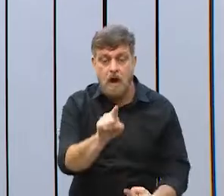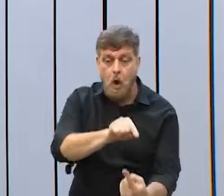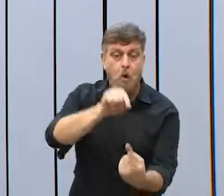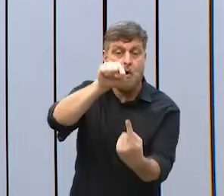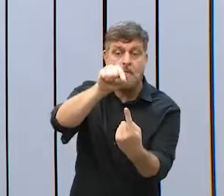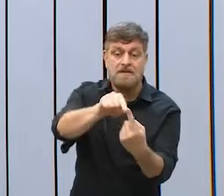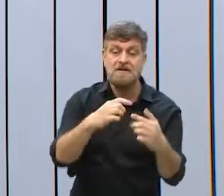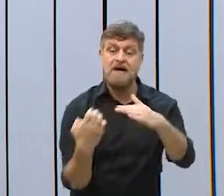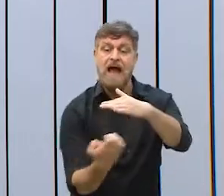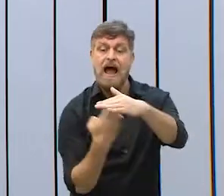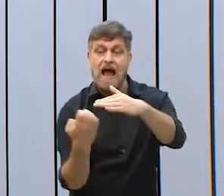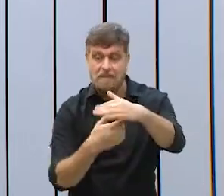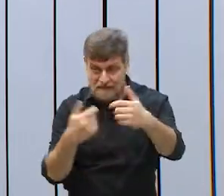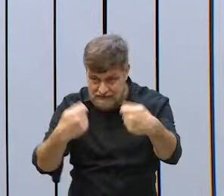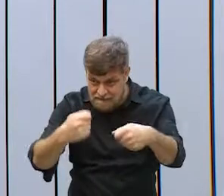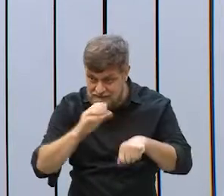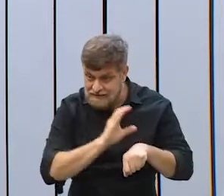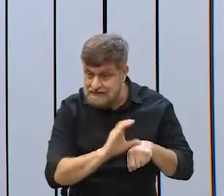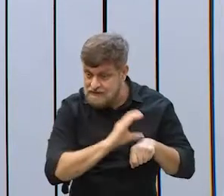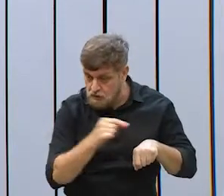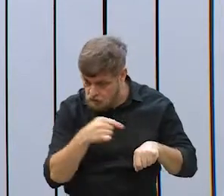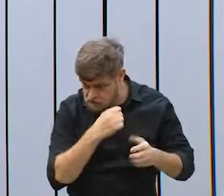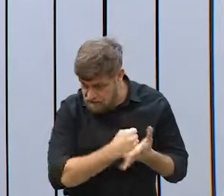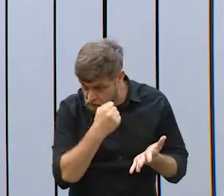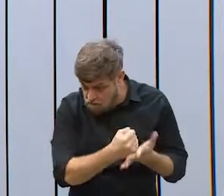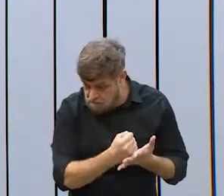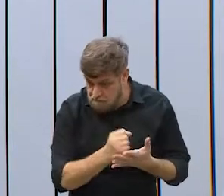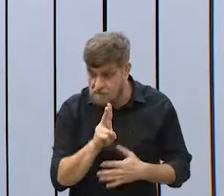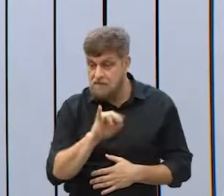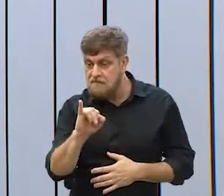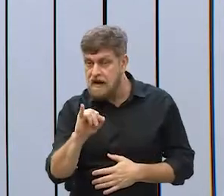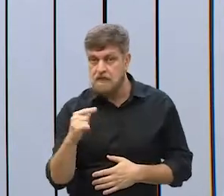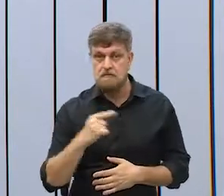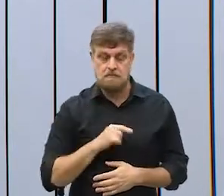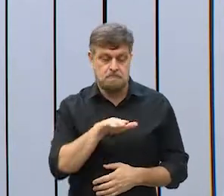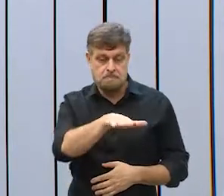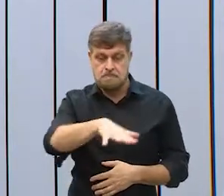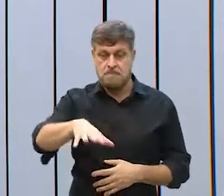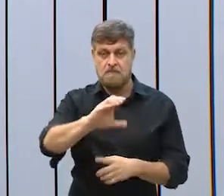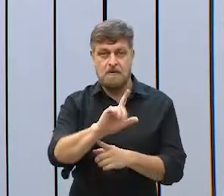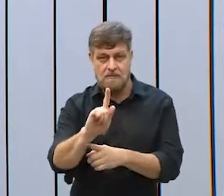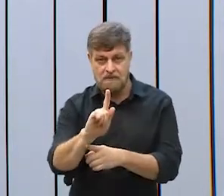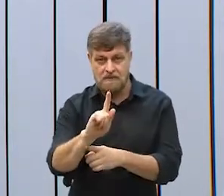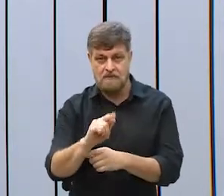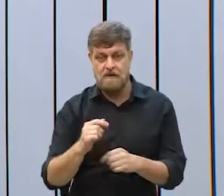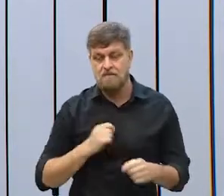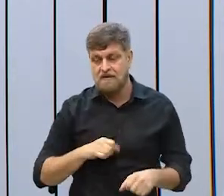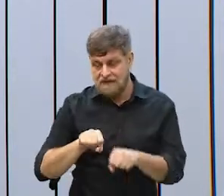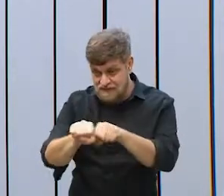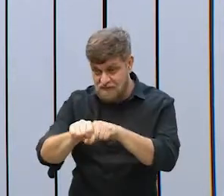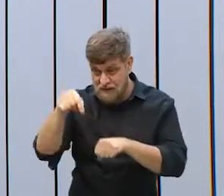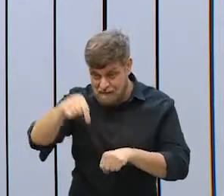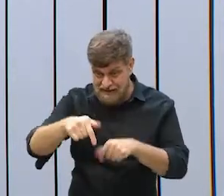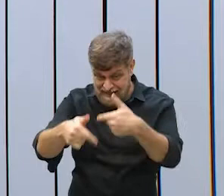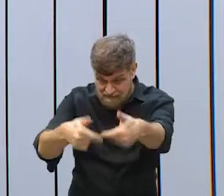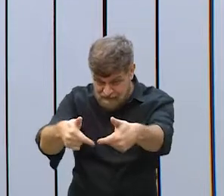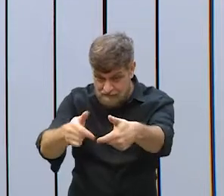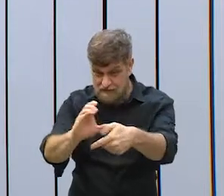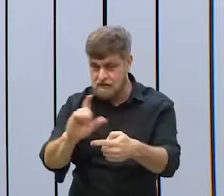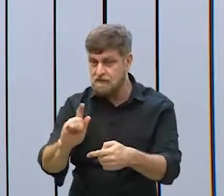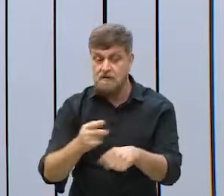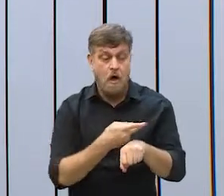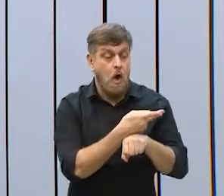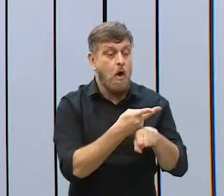Quais são as empresas que precisam dessa mão de obra? Então, eles não estão no Campo Grande. Eles vão se formar, mas não para trabalhar no Campo